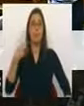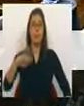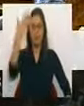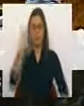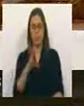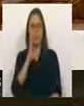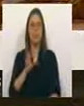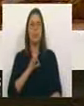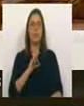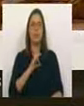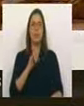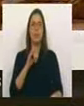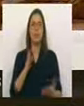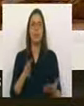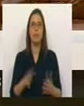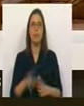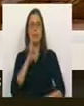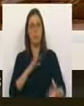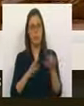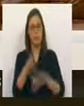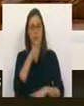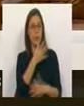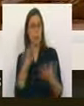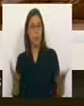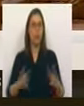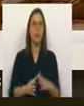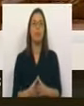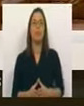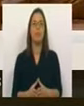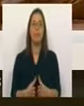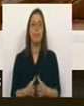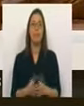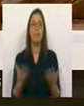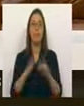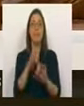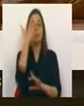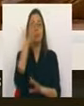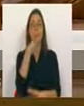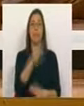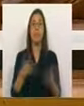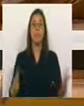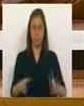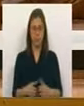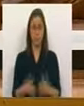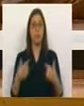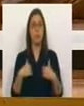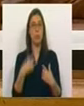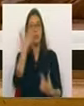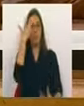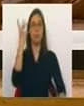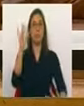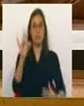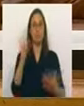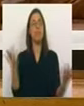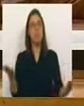Presidente, senhoras e senhores deputados, um primeiro registro e um registro